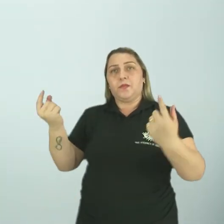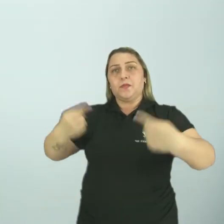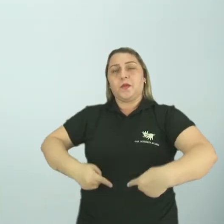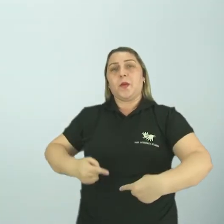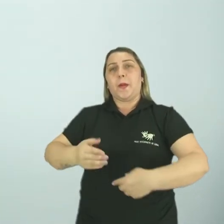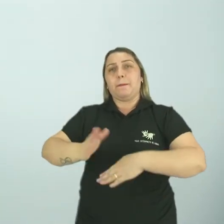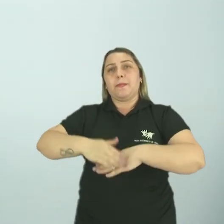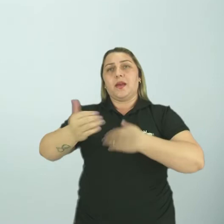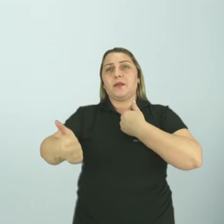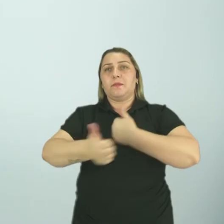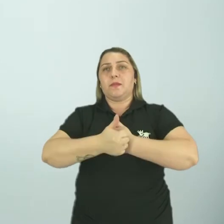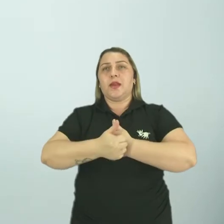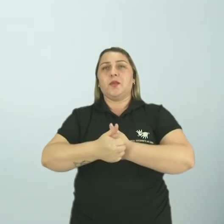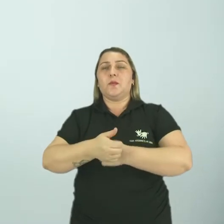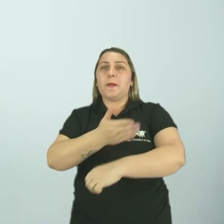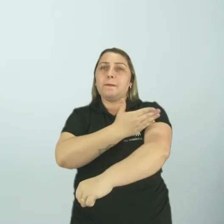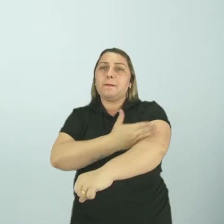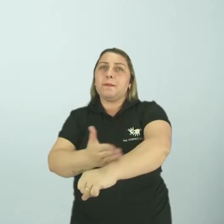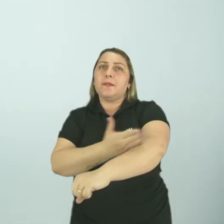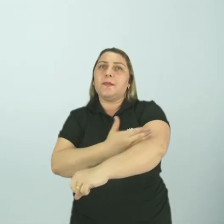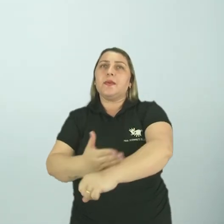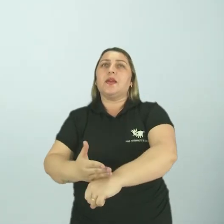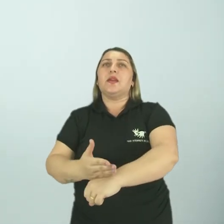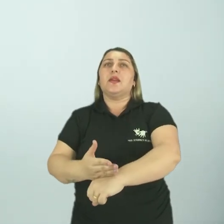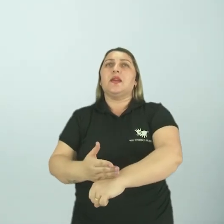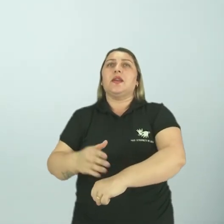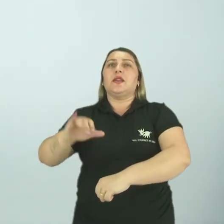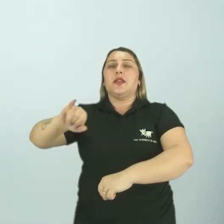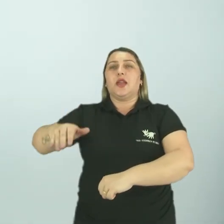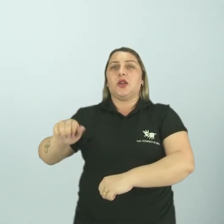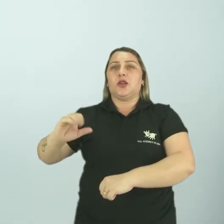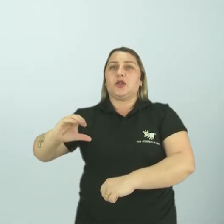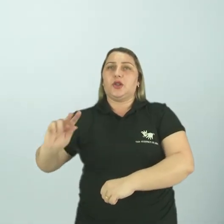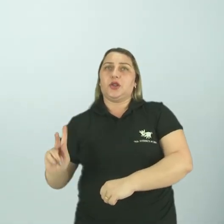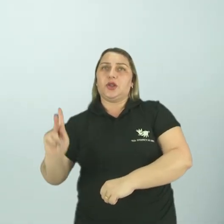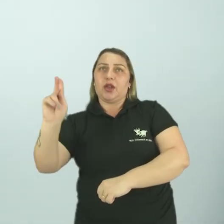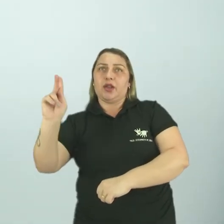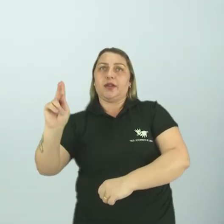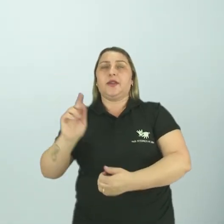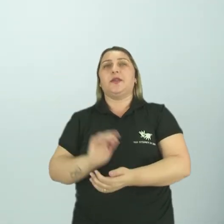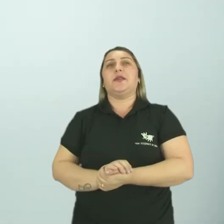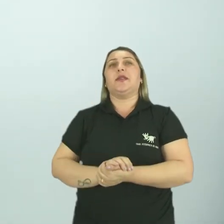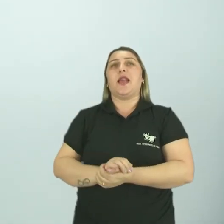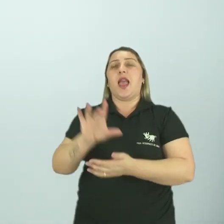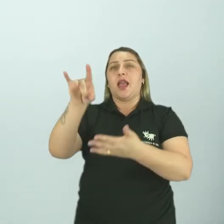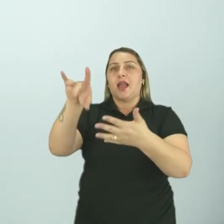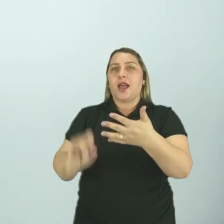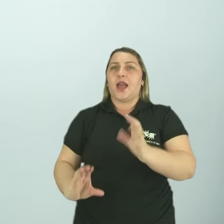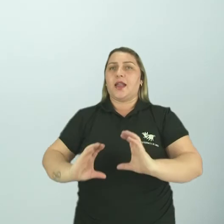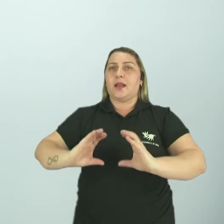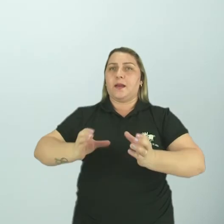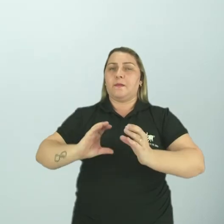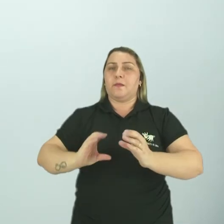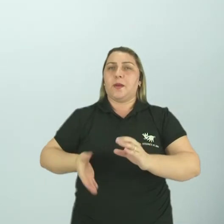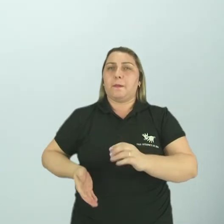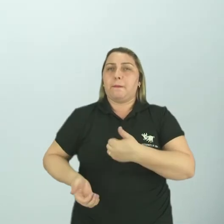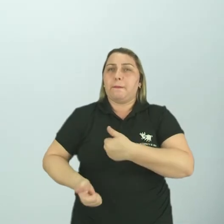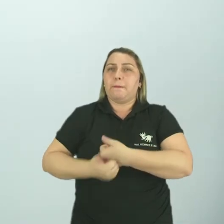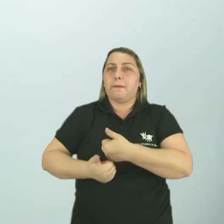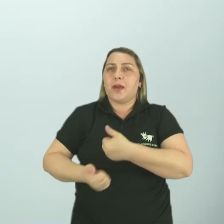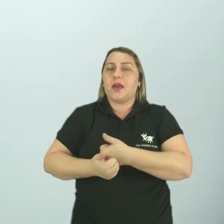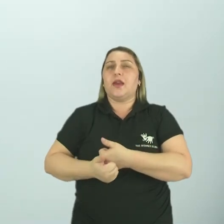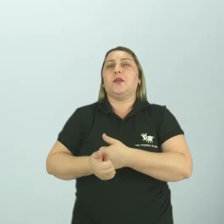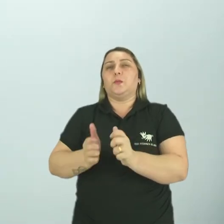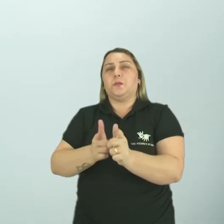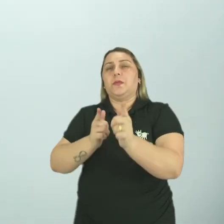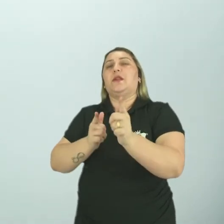perto possível de uma branca é chamada jack, alvo ou bolim, né? Cada uma das bolas colocadas mais próximas ao